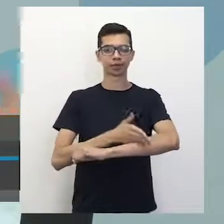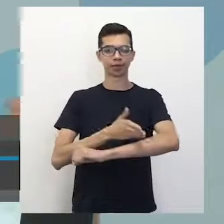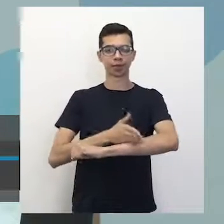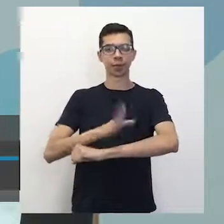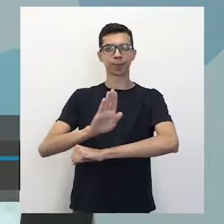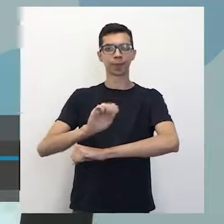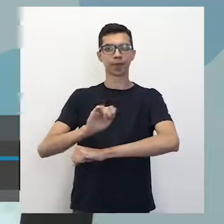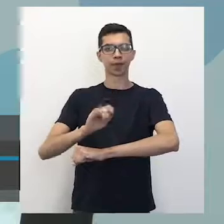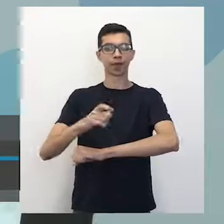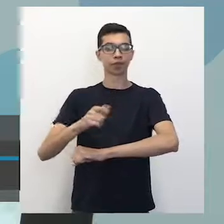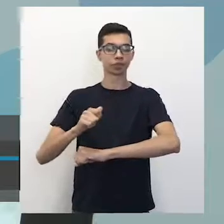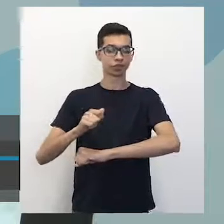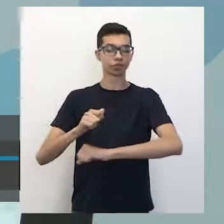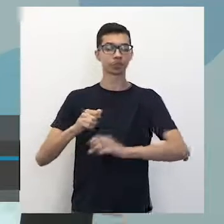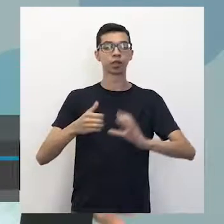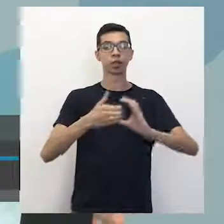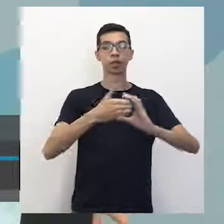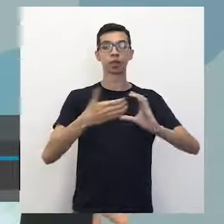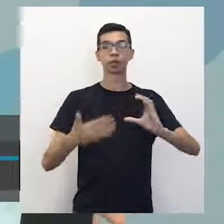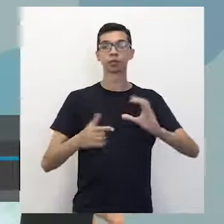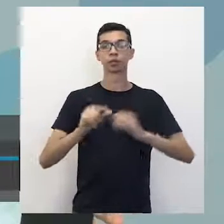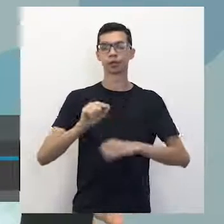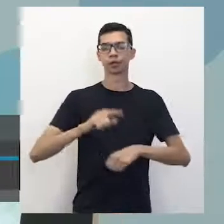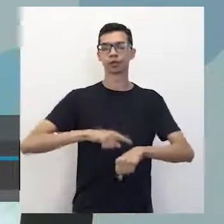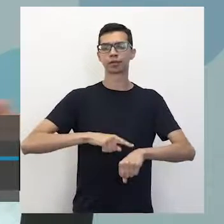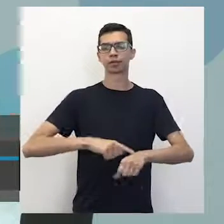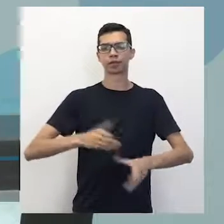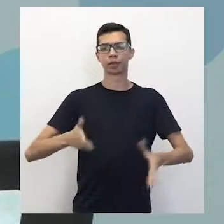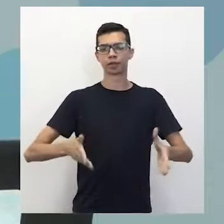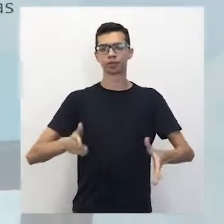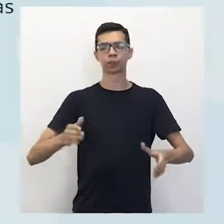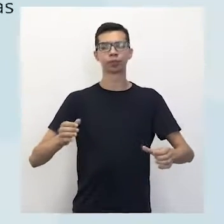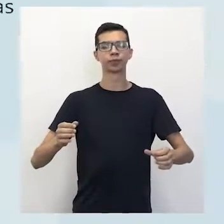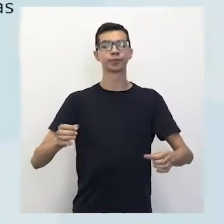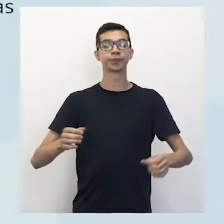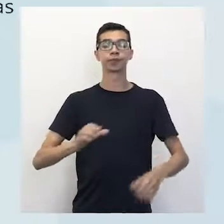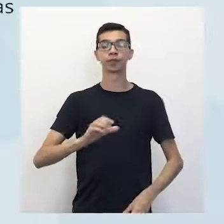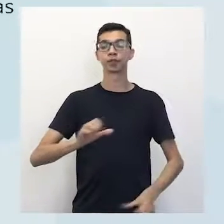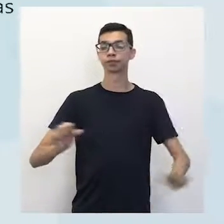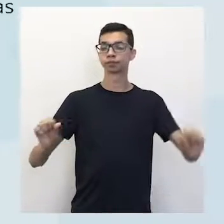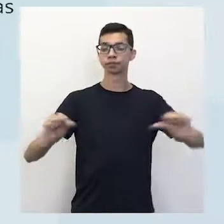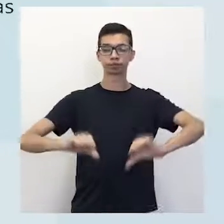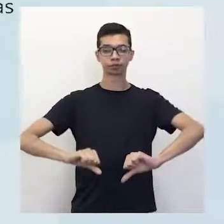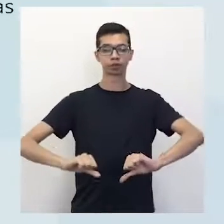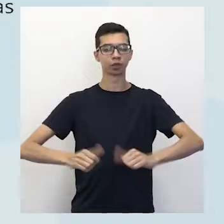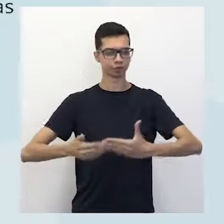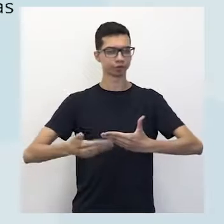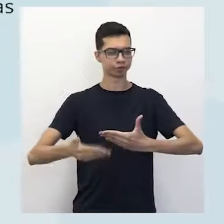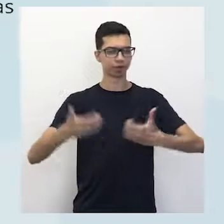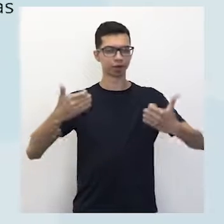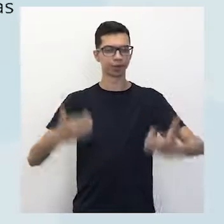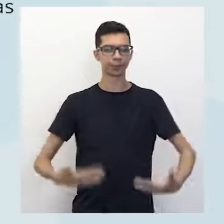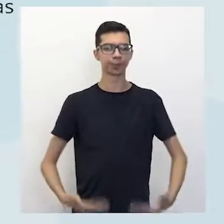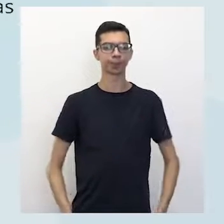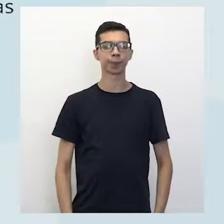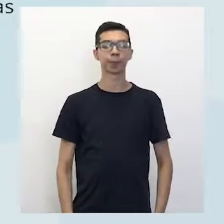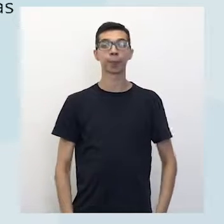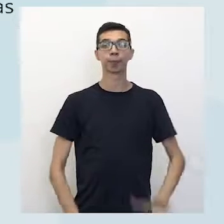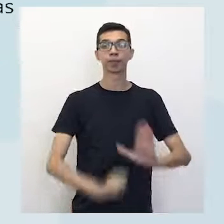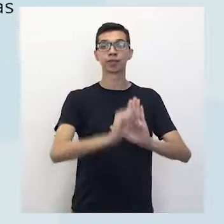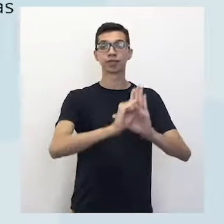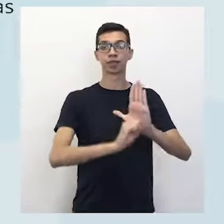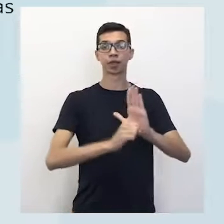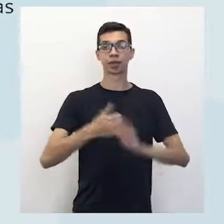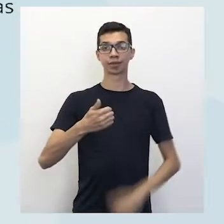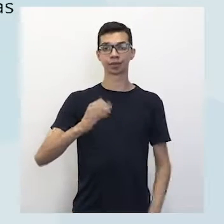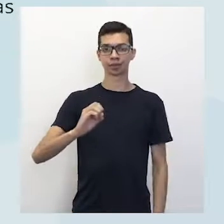né, que vai se caracterizar por um momento de crise aí. Vamos lá? Então, a partir do século X, a gente